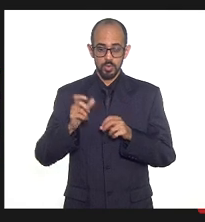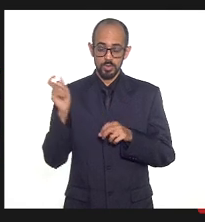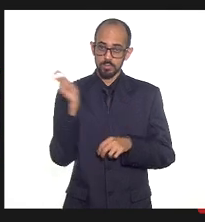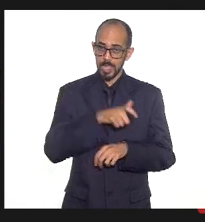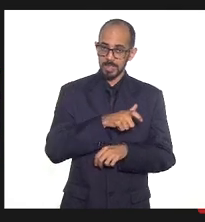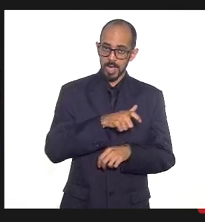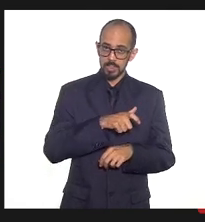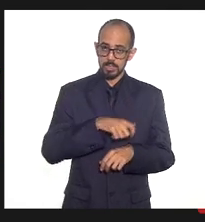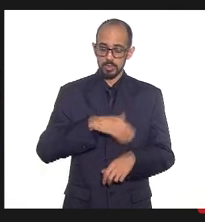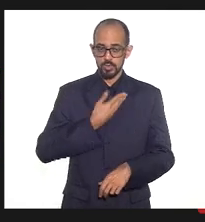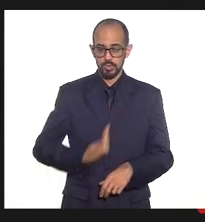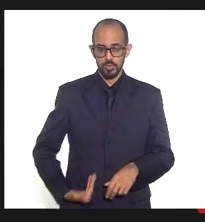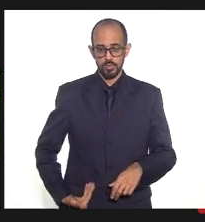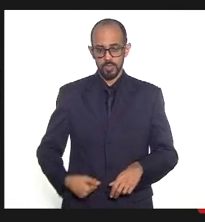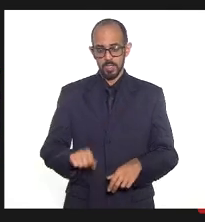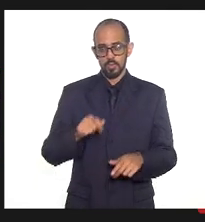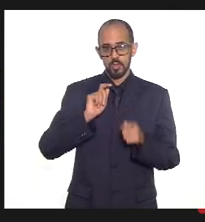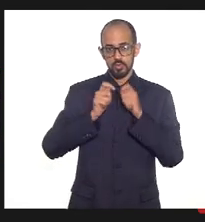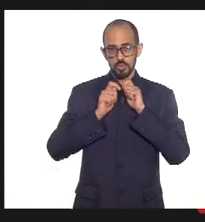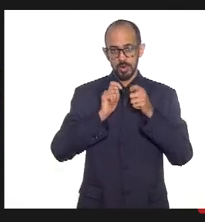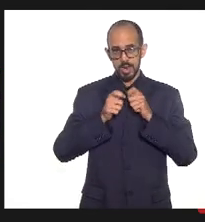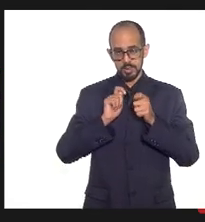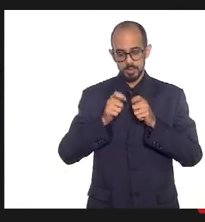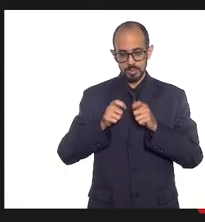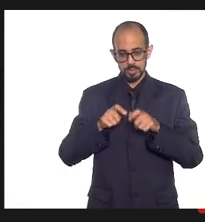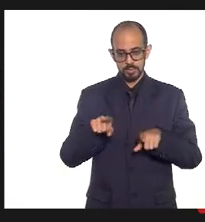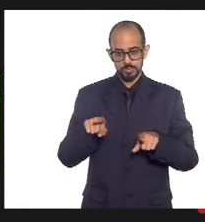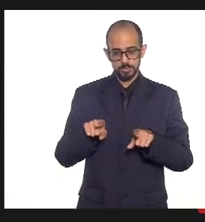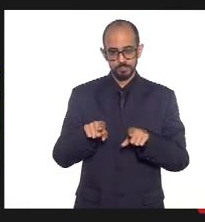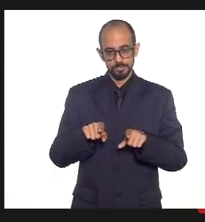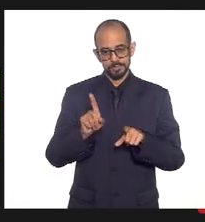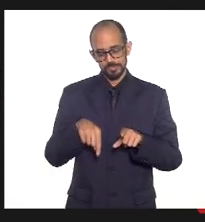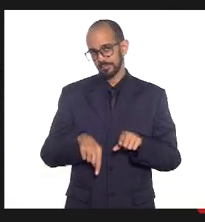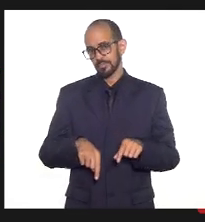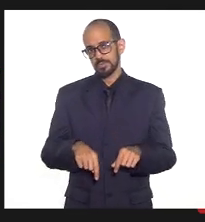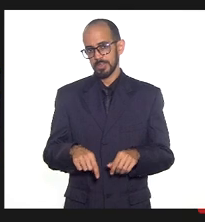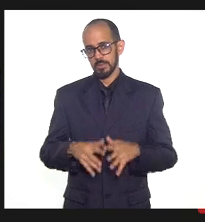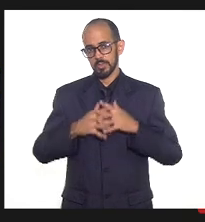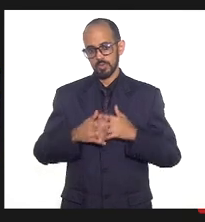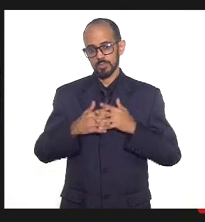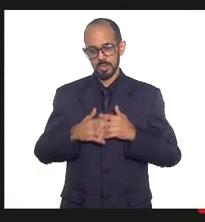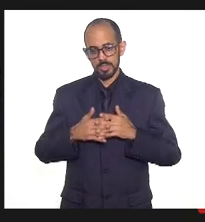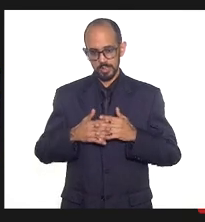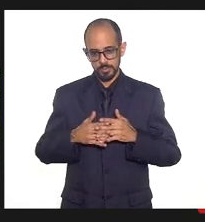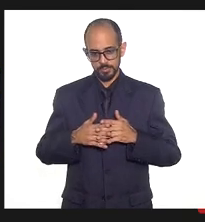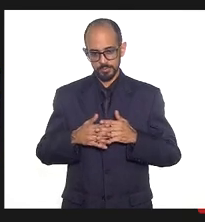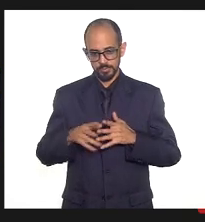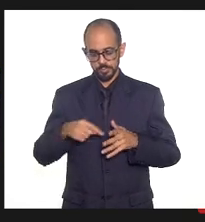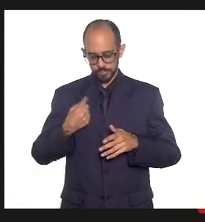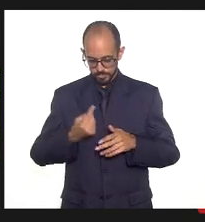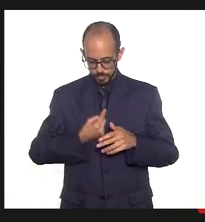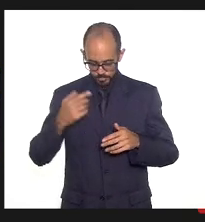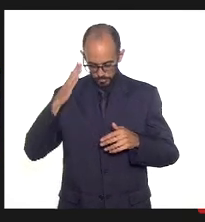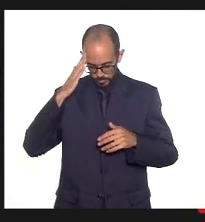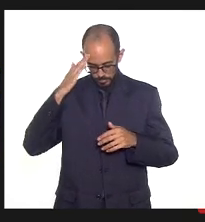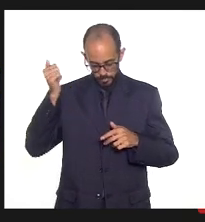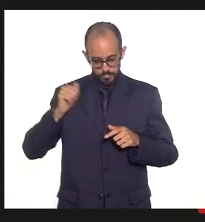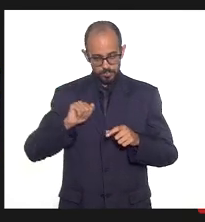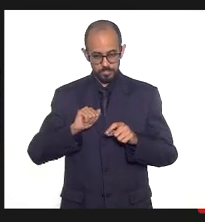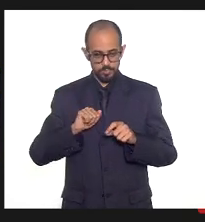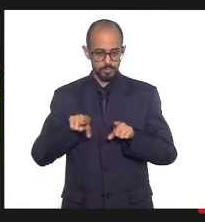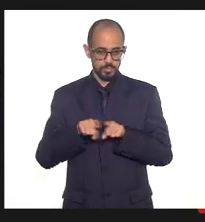governo aos jornalistas, é uma amplitude muito grande. A gente sabe o quanto que a gente,